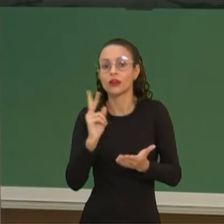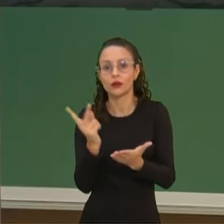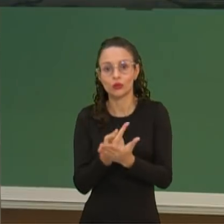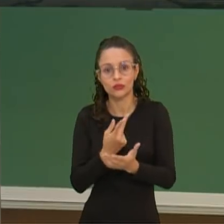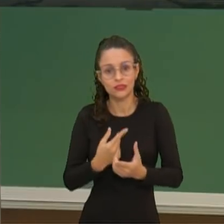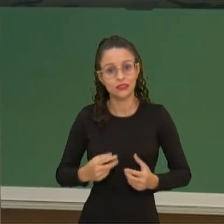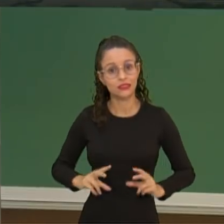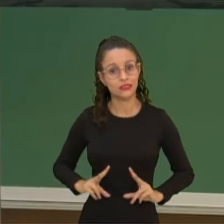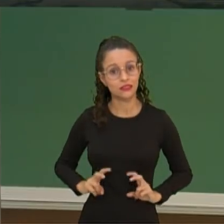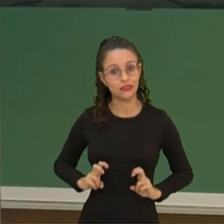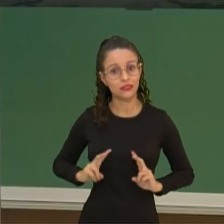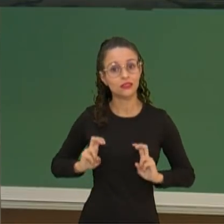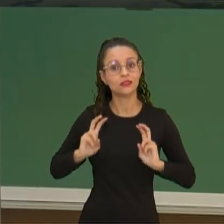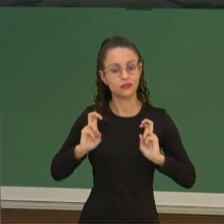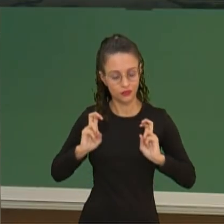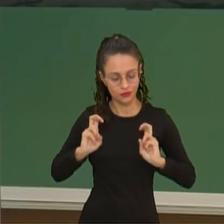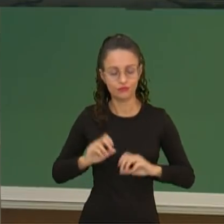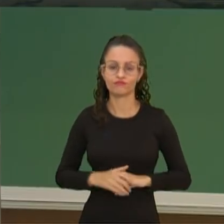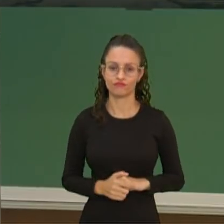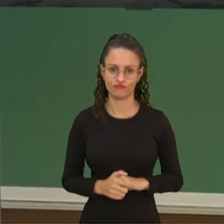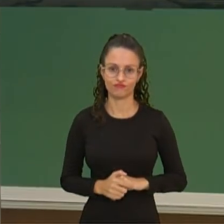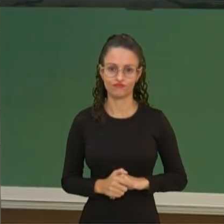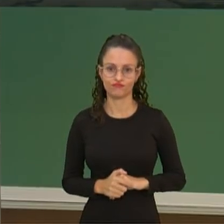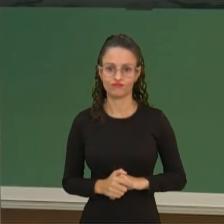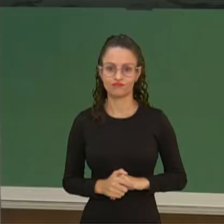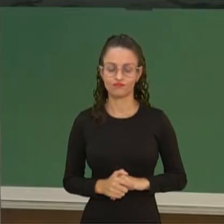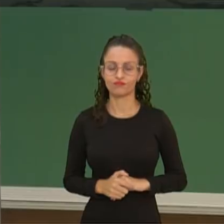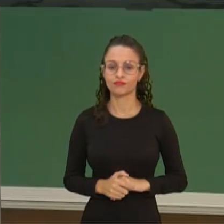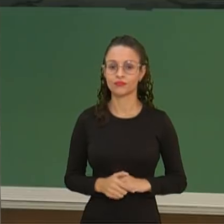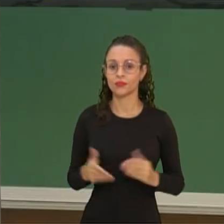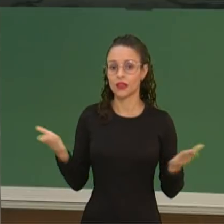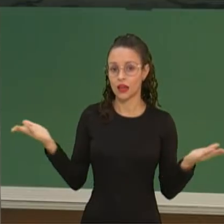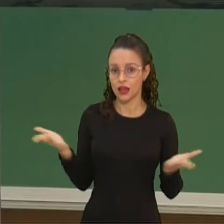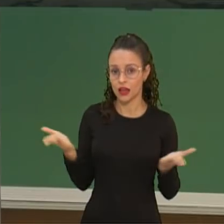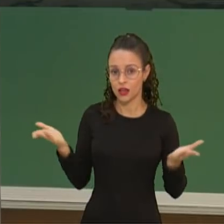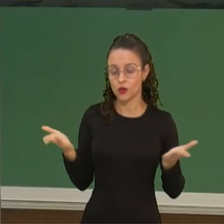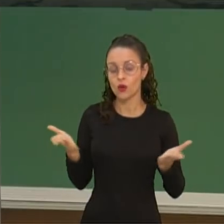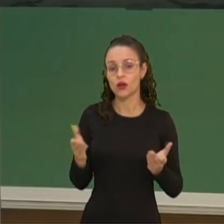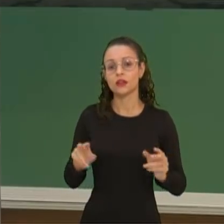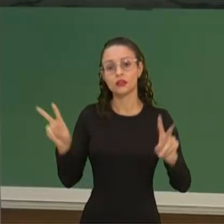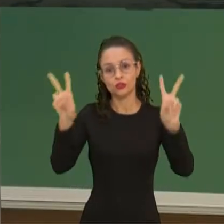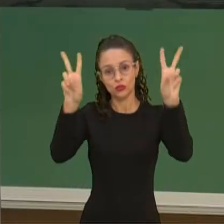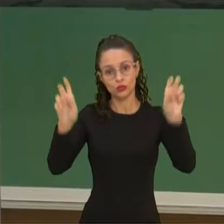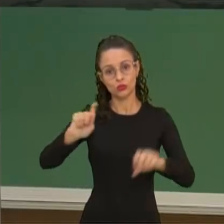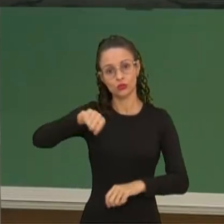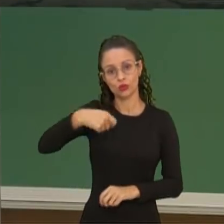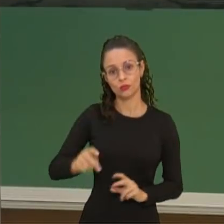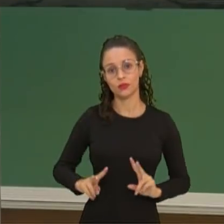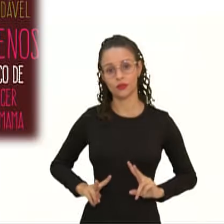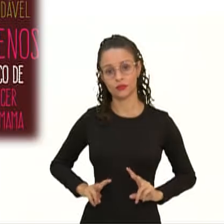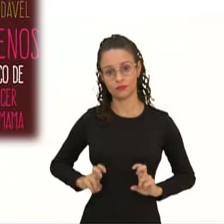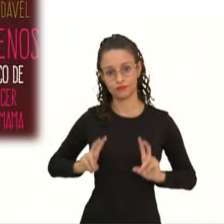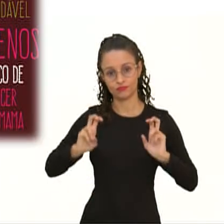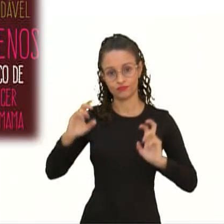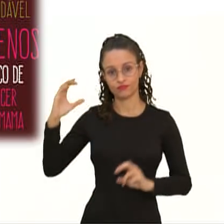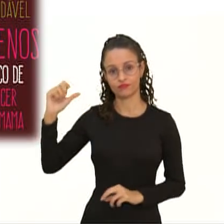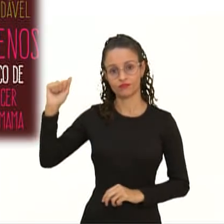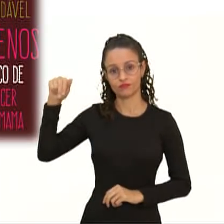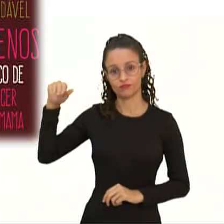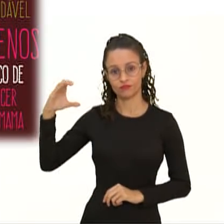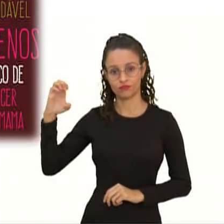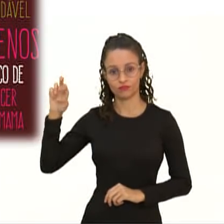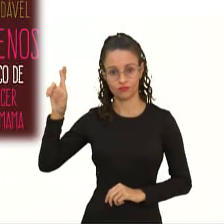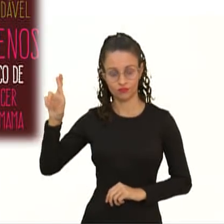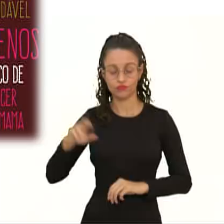um câncer no estômago, tá? Agora a gente vai falar um pouquinho, inclusive, sobre câncer, tá? Primeiramente, deixar